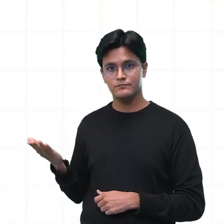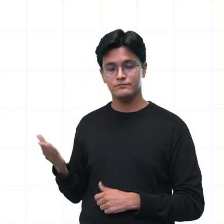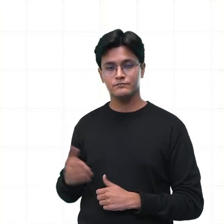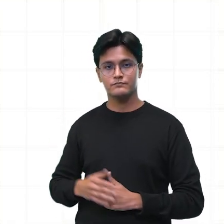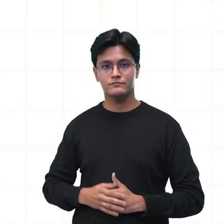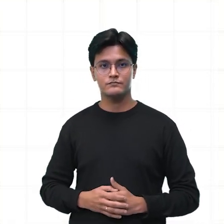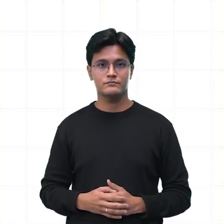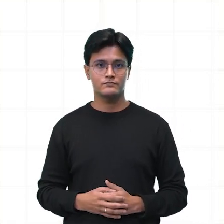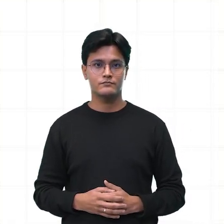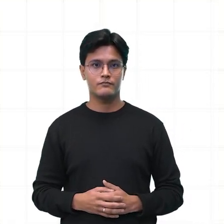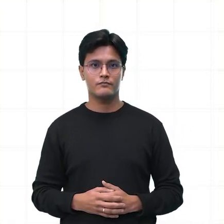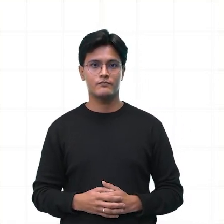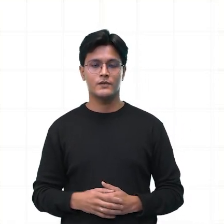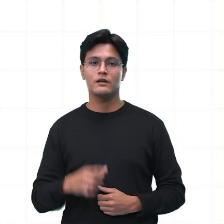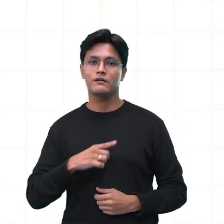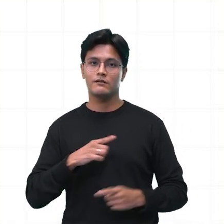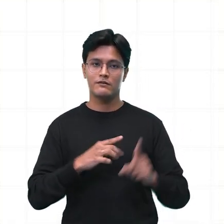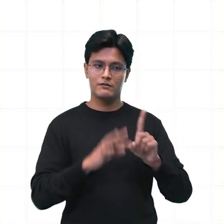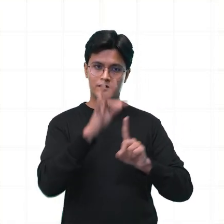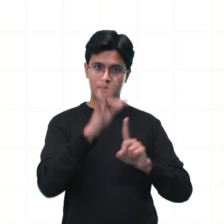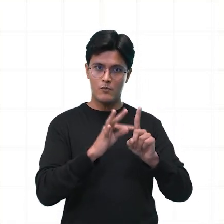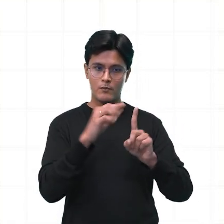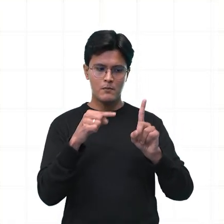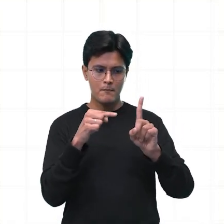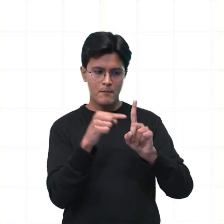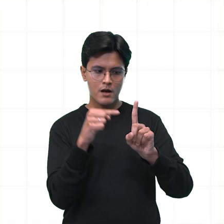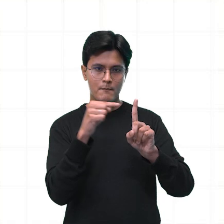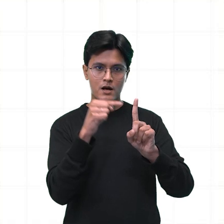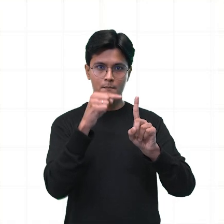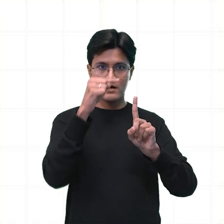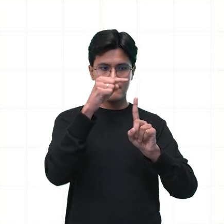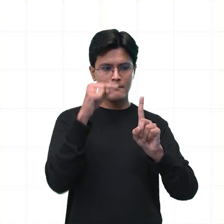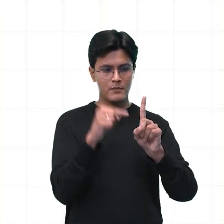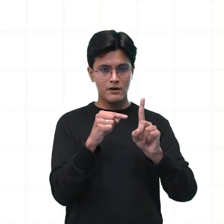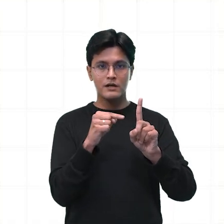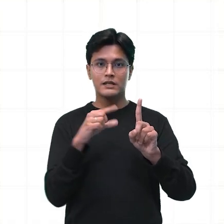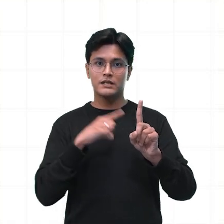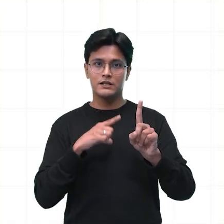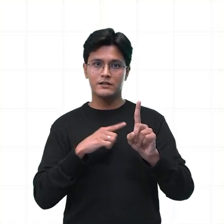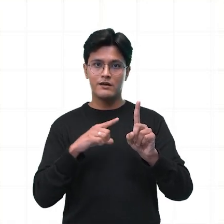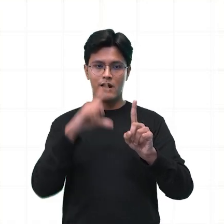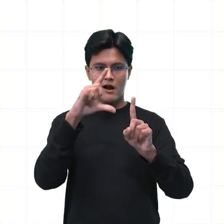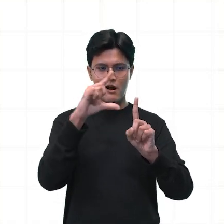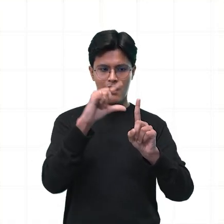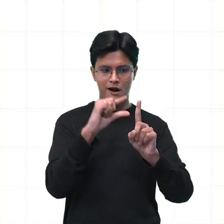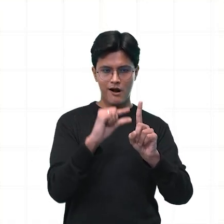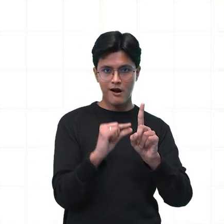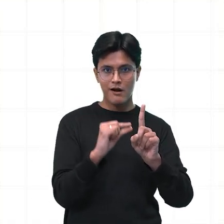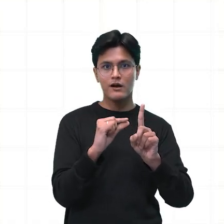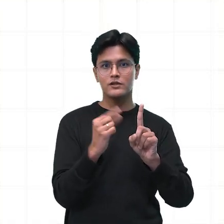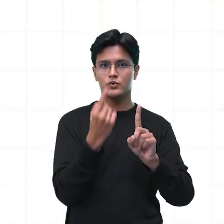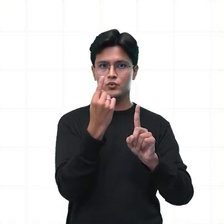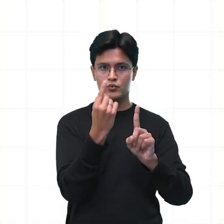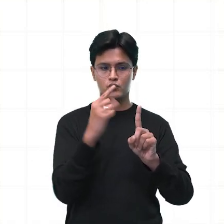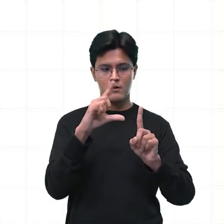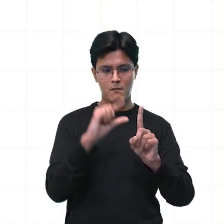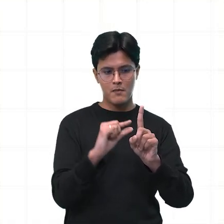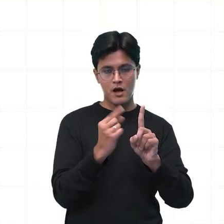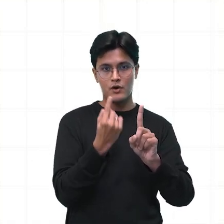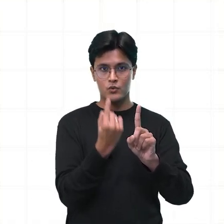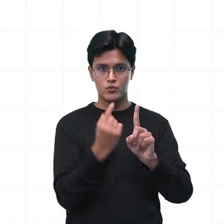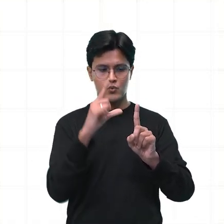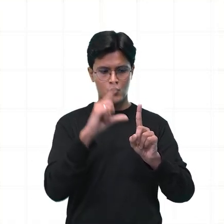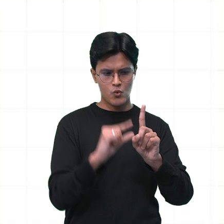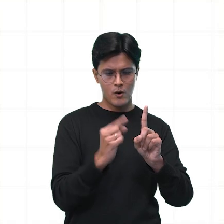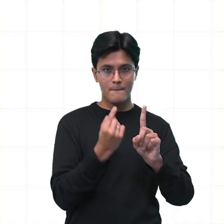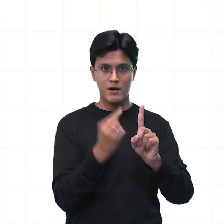observando as marcações do termômetro após cada queda de 1 grau na